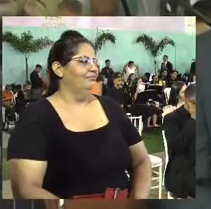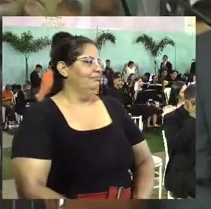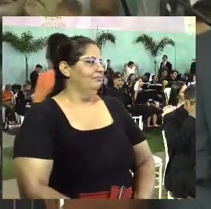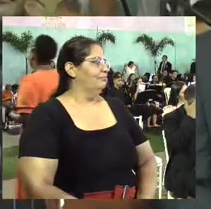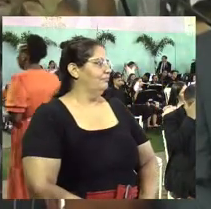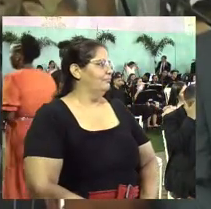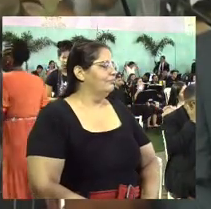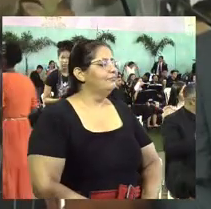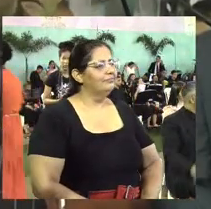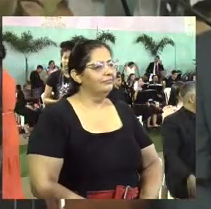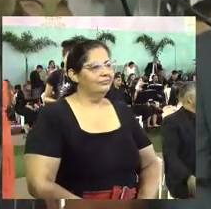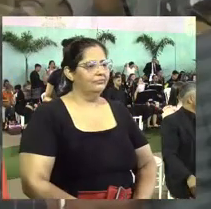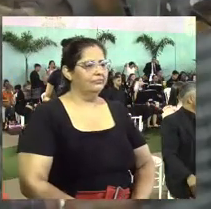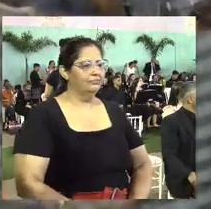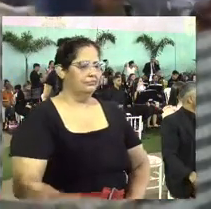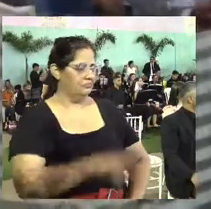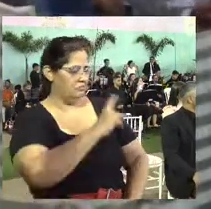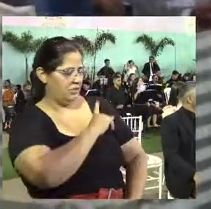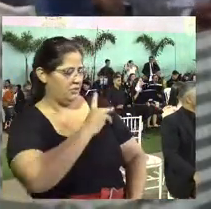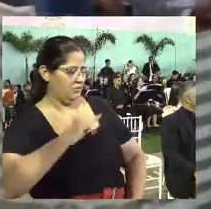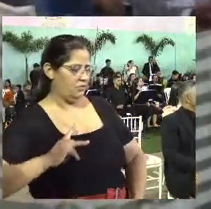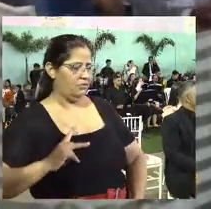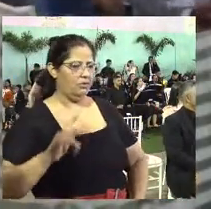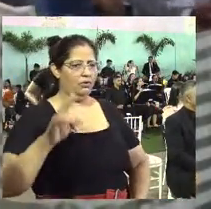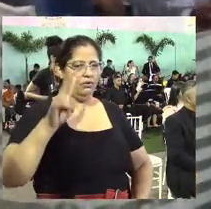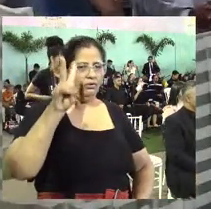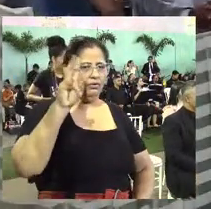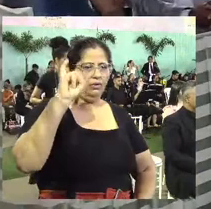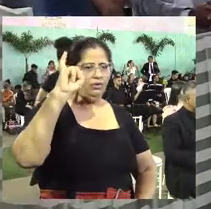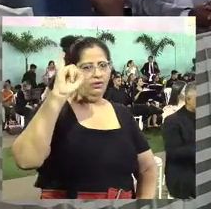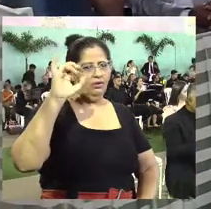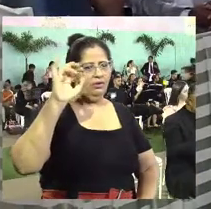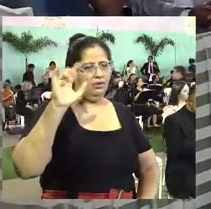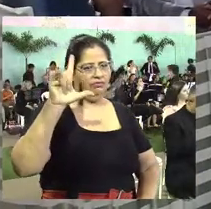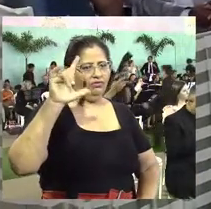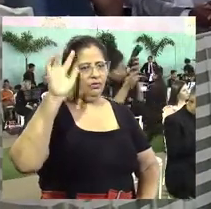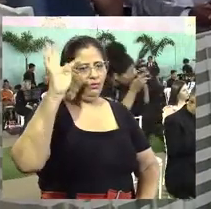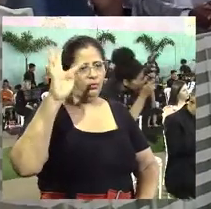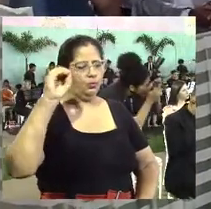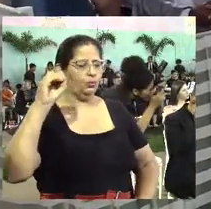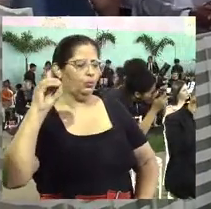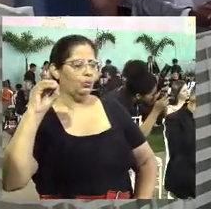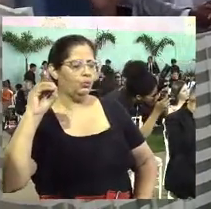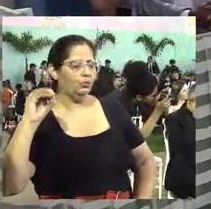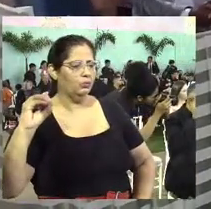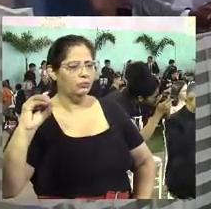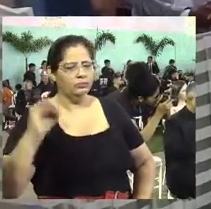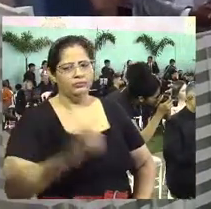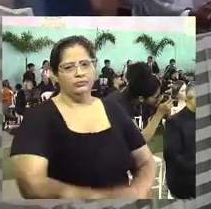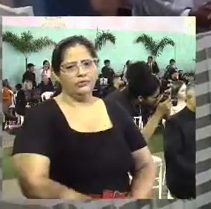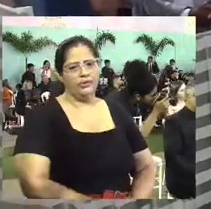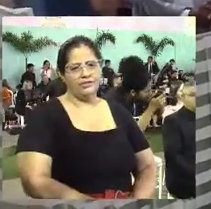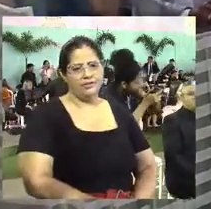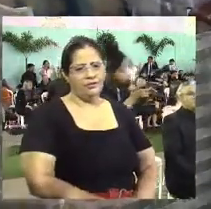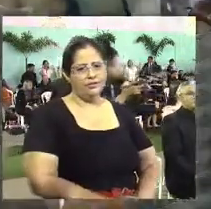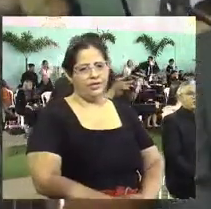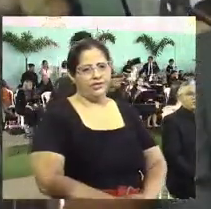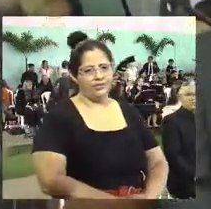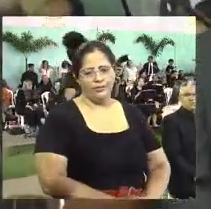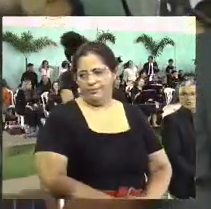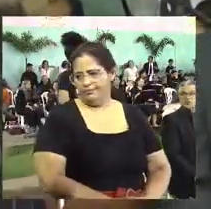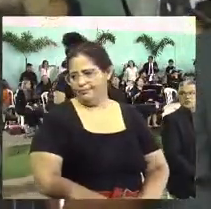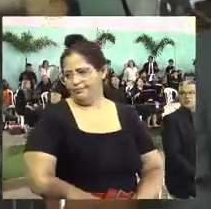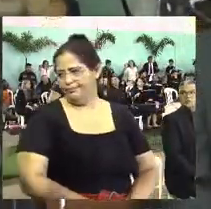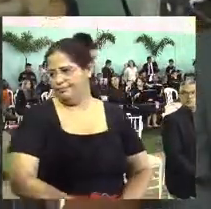Hilton eu estou presidente do Rio crespo Obrigado pela sua presença Pastor José Feitosa